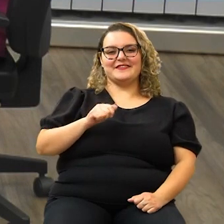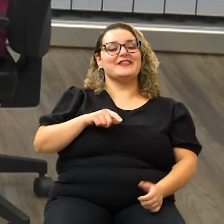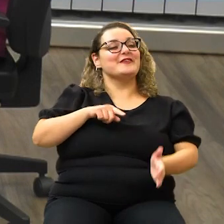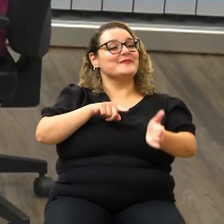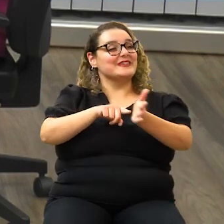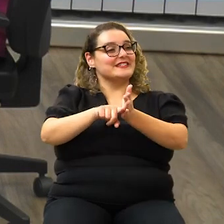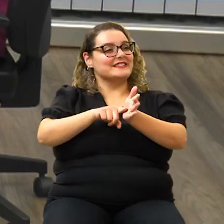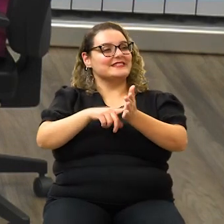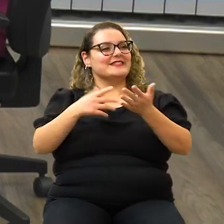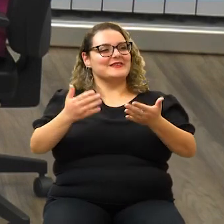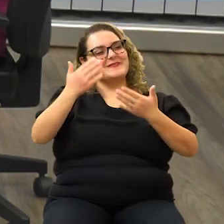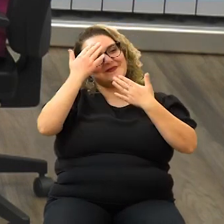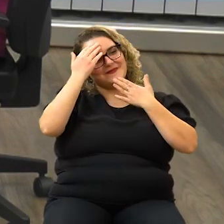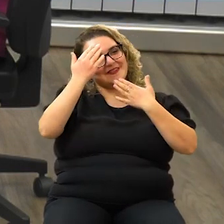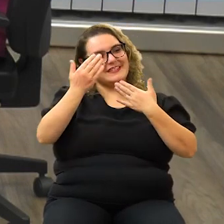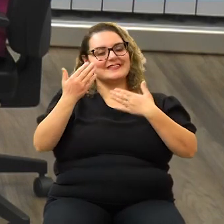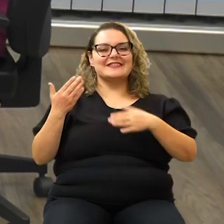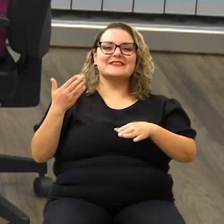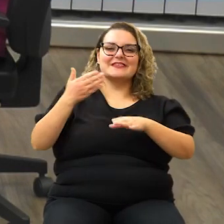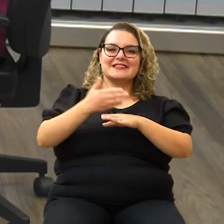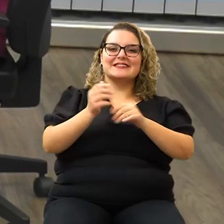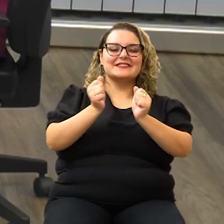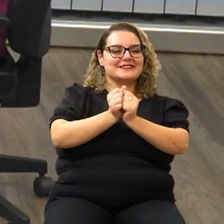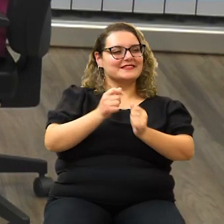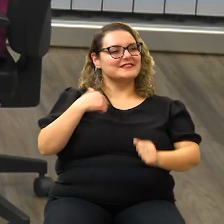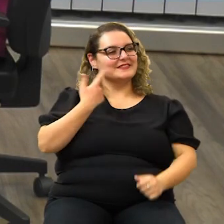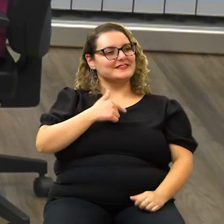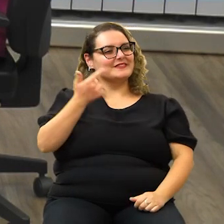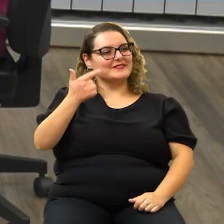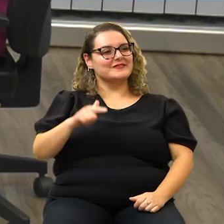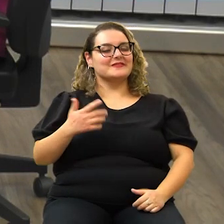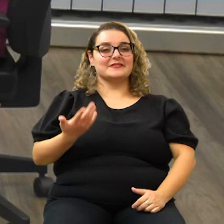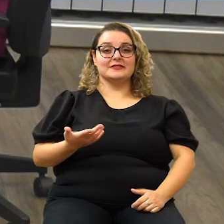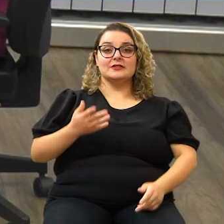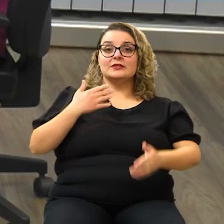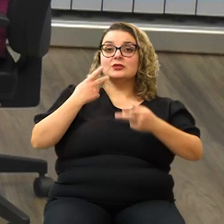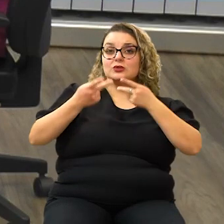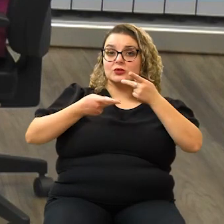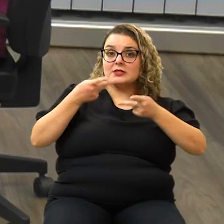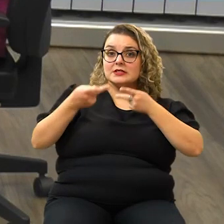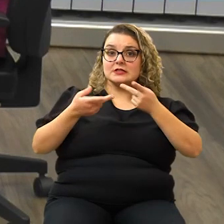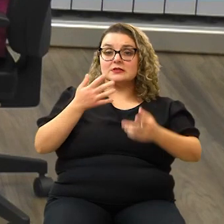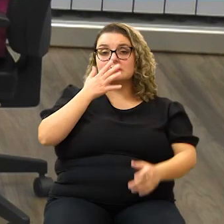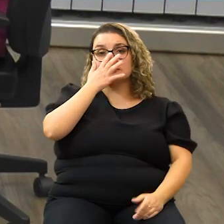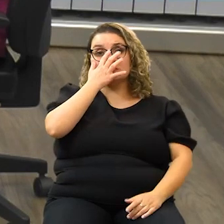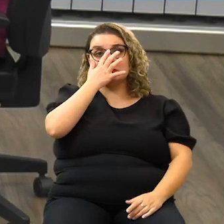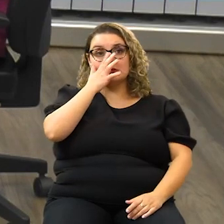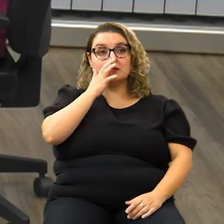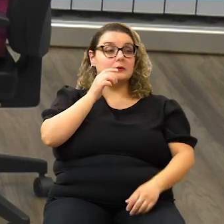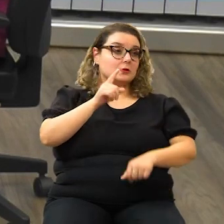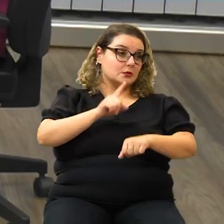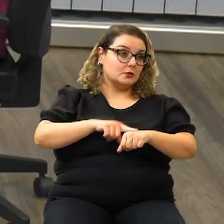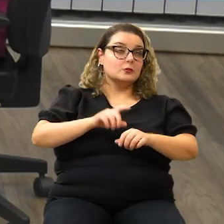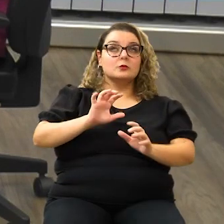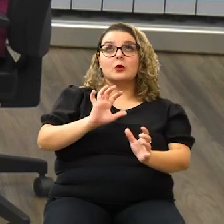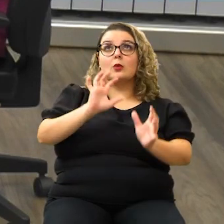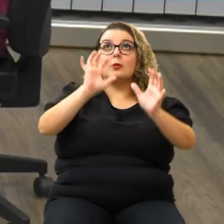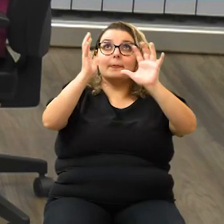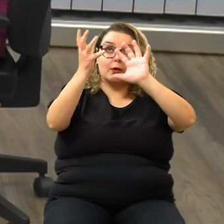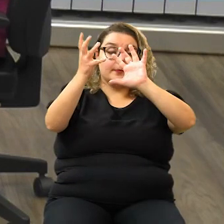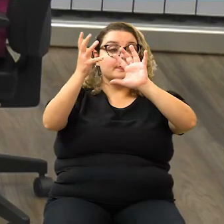Ávila. Muito obrigada pela sua participação com a gente, viu, mais uma vez. A gente está falando aqui do tempo, né? Do